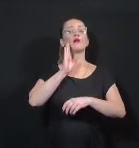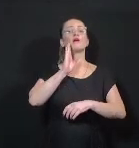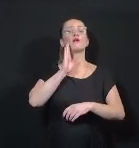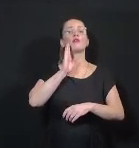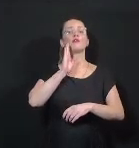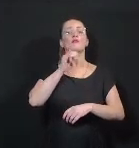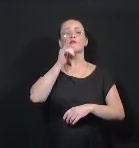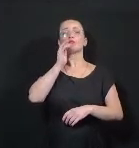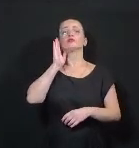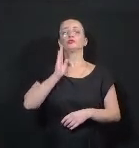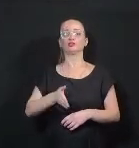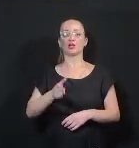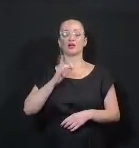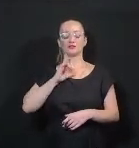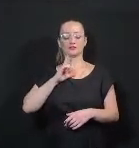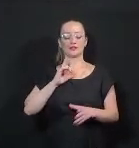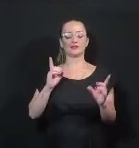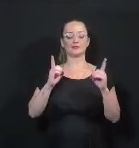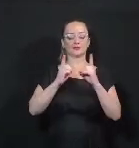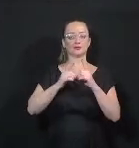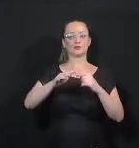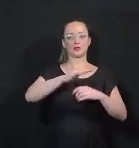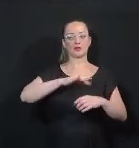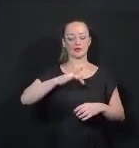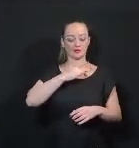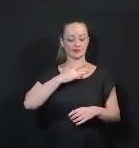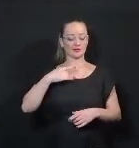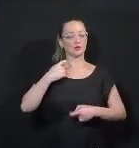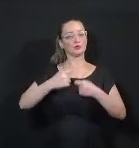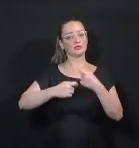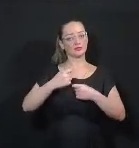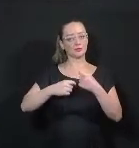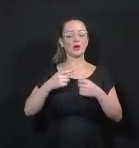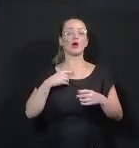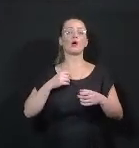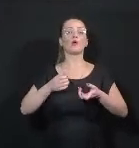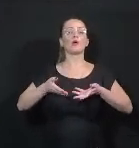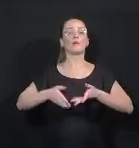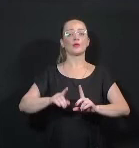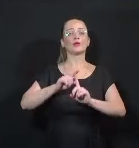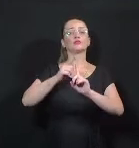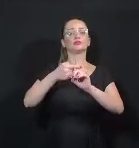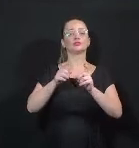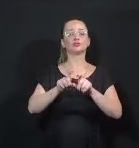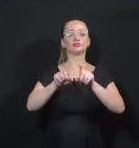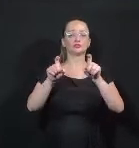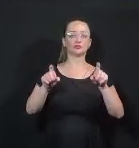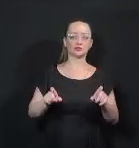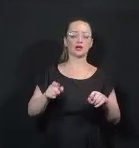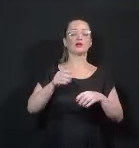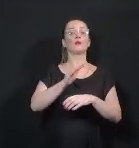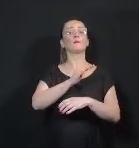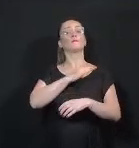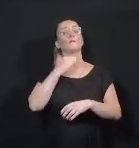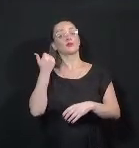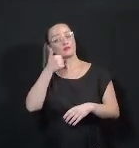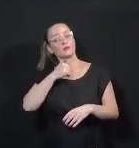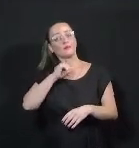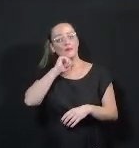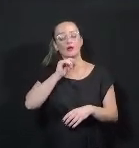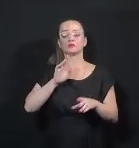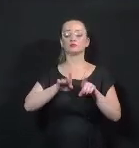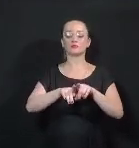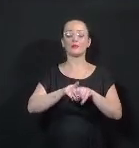abrange o direito de atendimento no campo da saúde sexual, reprodutiva, ginecológica, mortalidade materna e infantil,